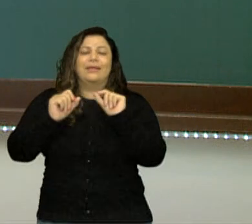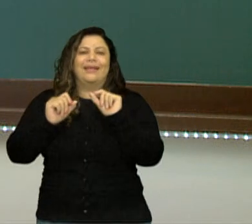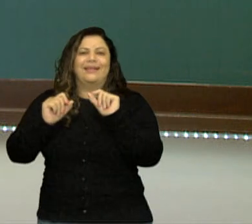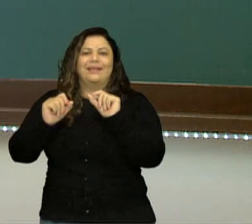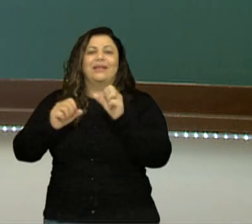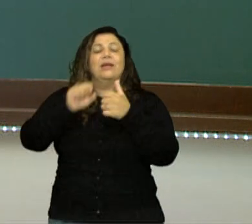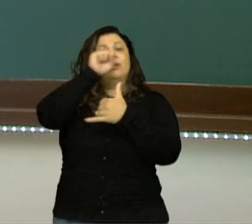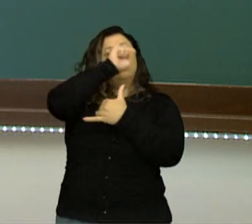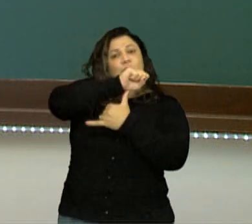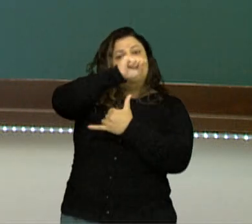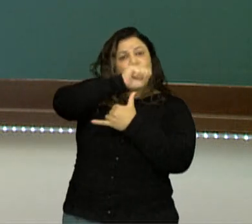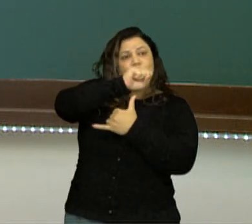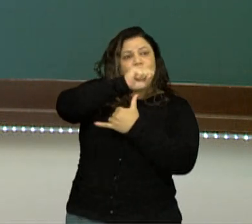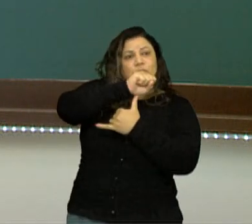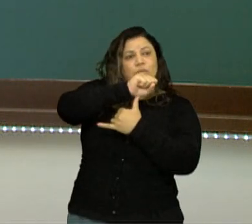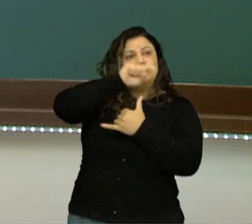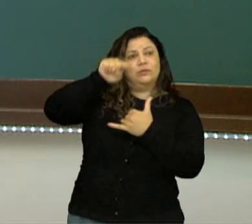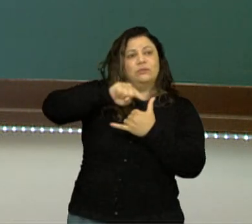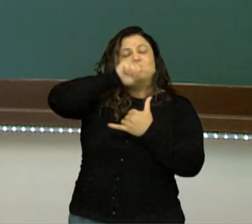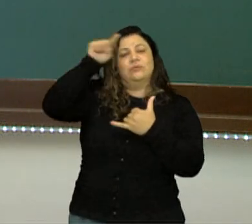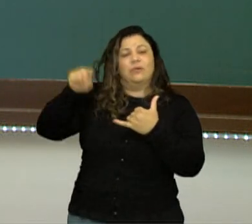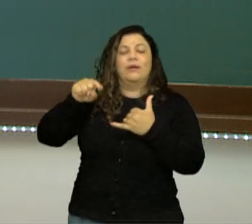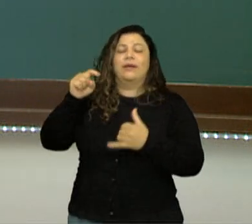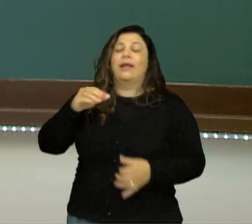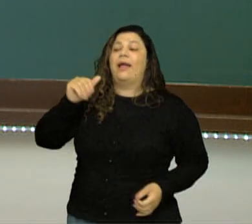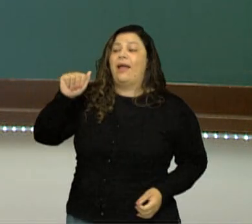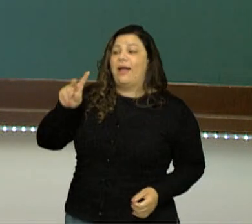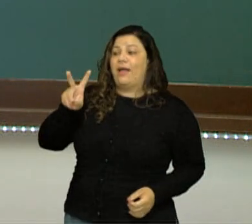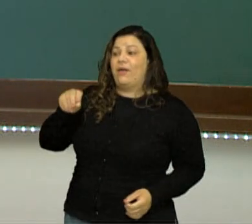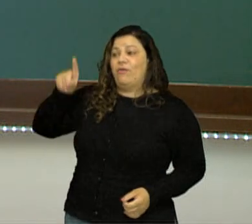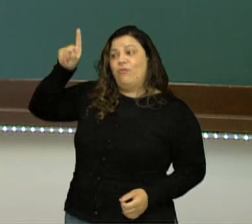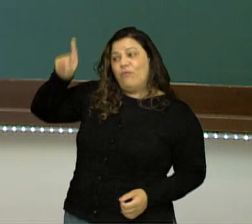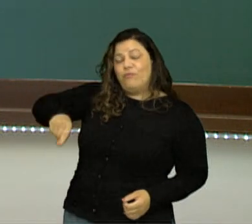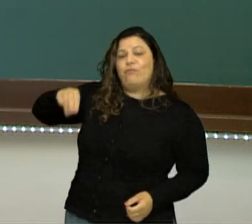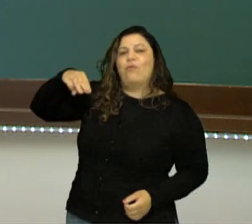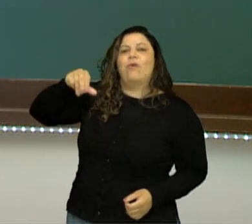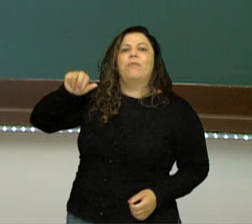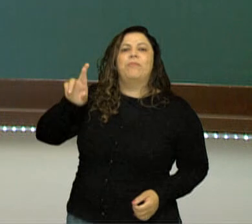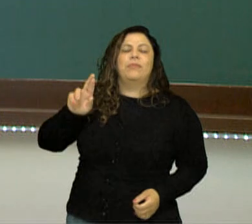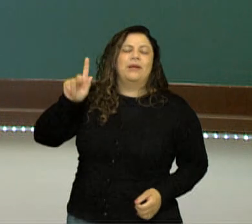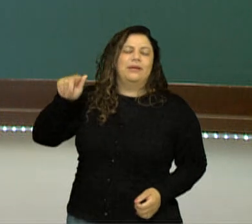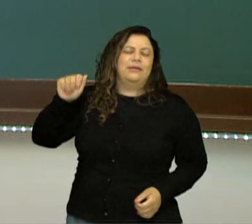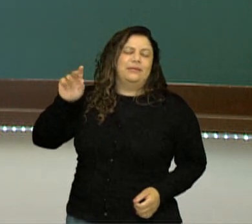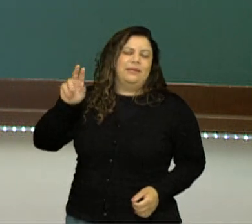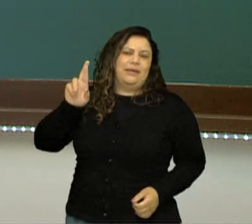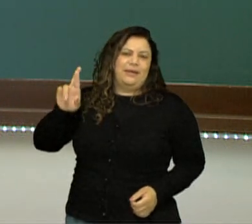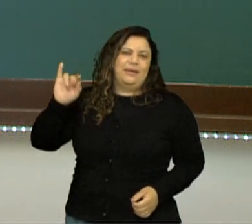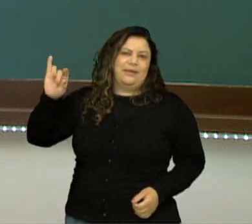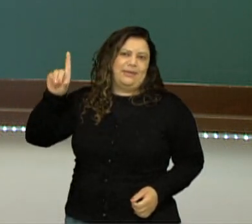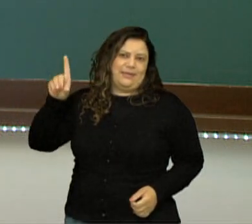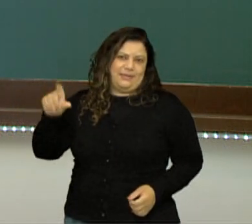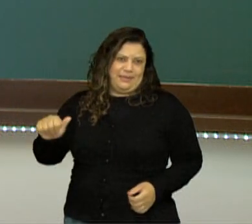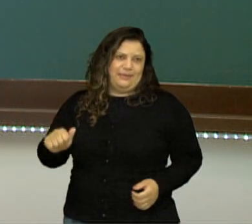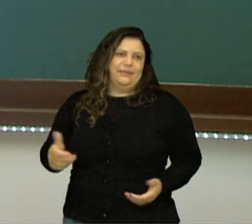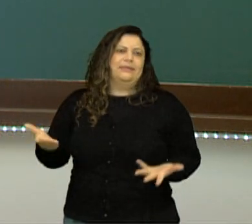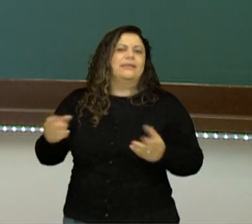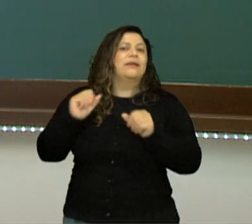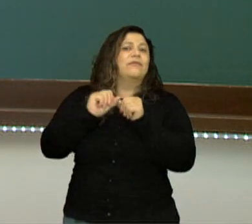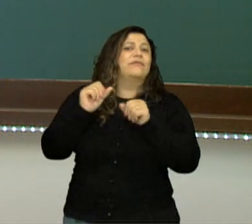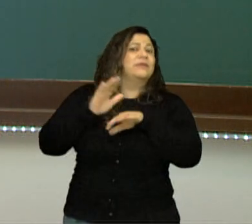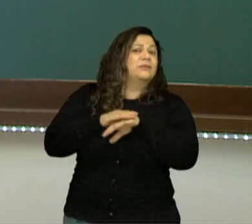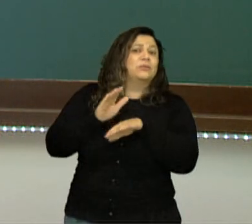avó Margarida. A minha avó Margarida torna-se sujeito. Vai lá para frente. Então, minha avó Margarida fez o